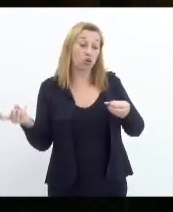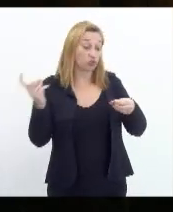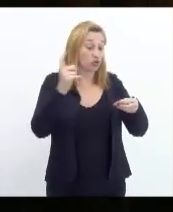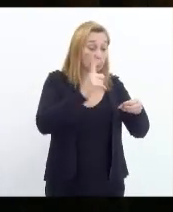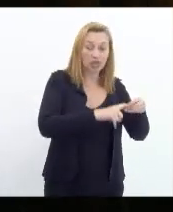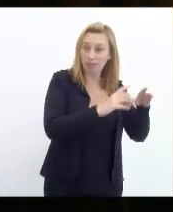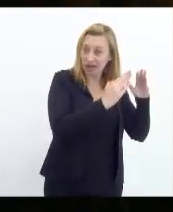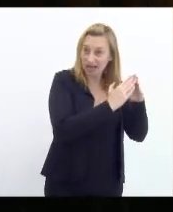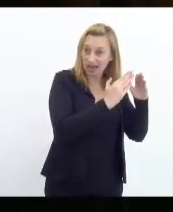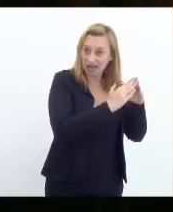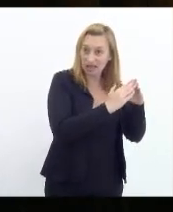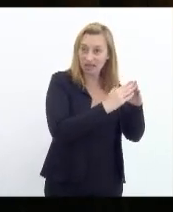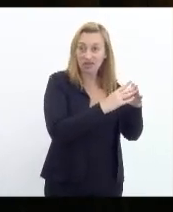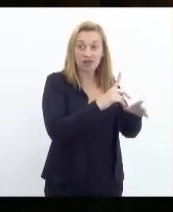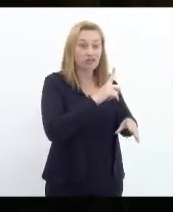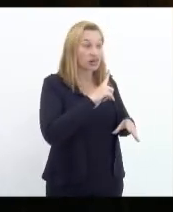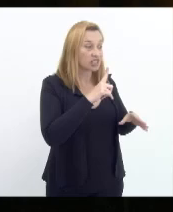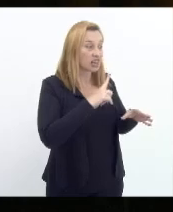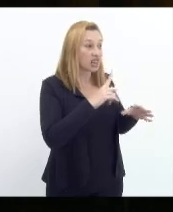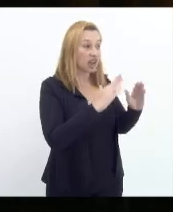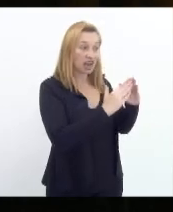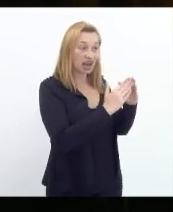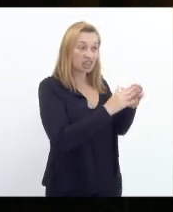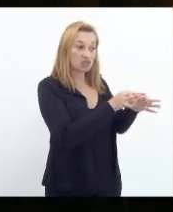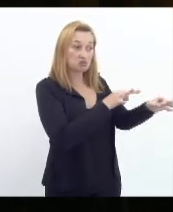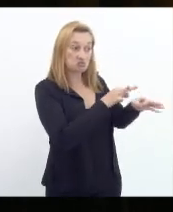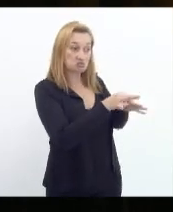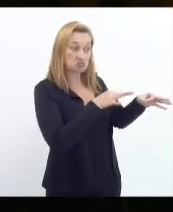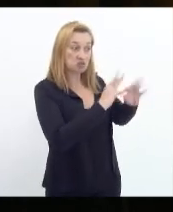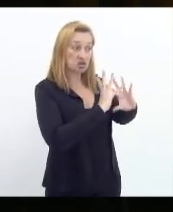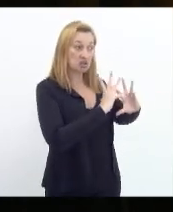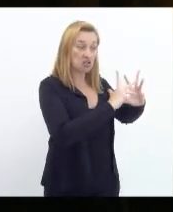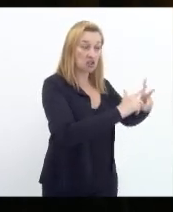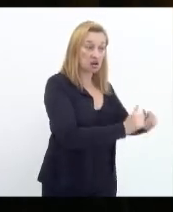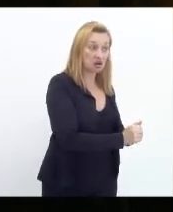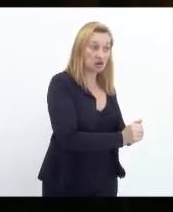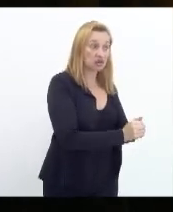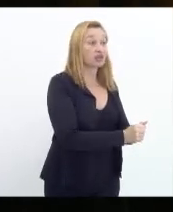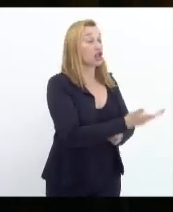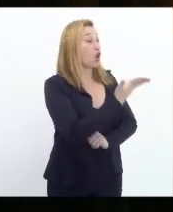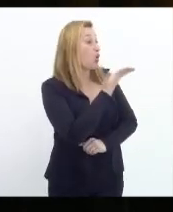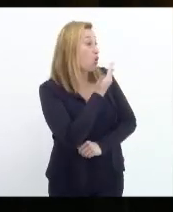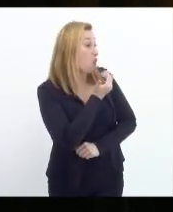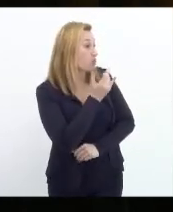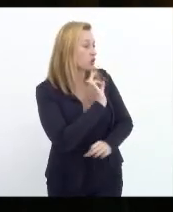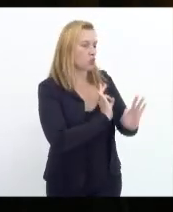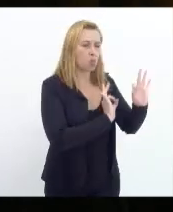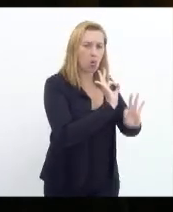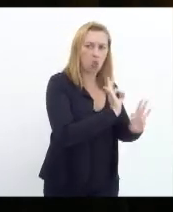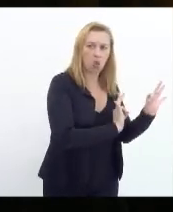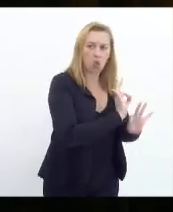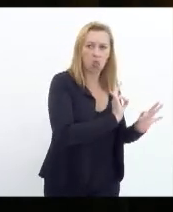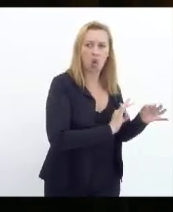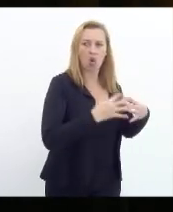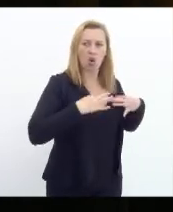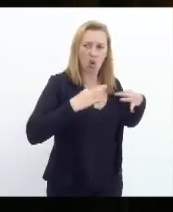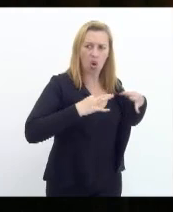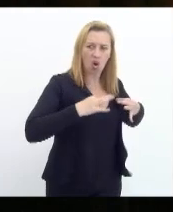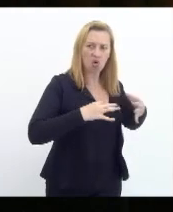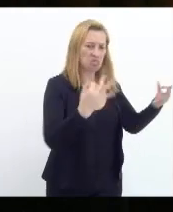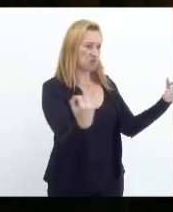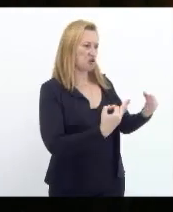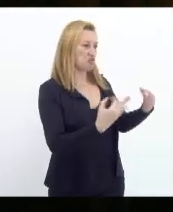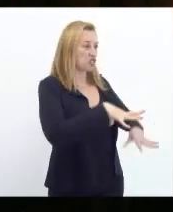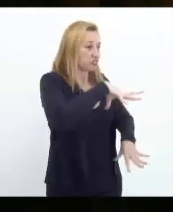voltar ele vai ter a casa arrumada ele vai ter a sua alimentação organizada suas roupas